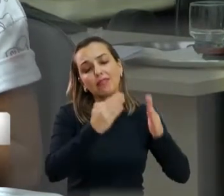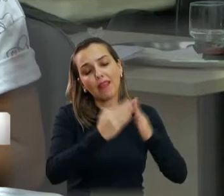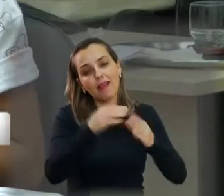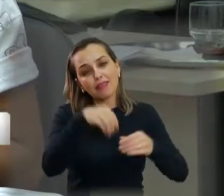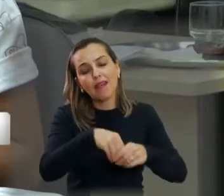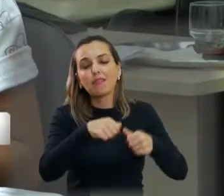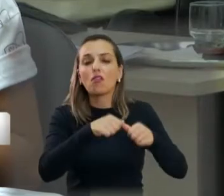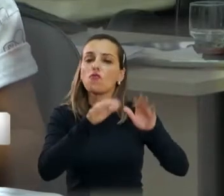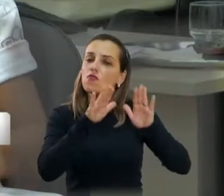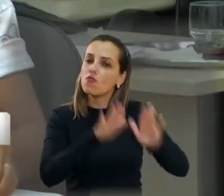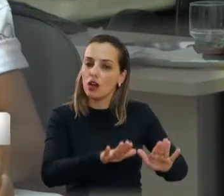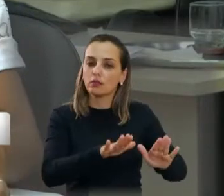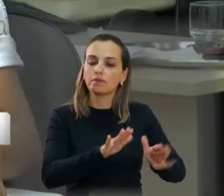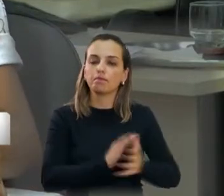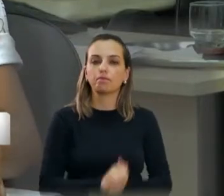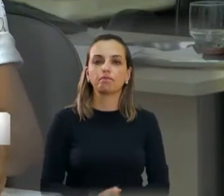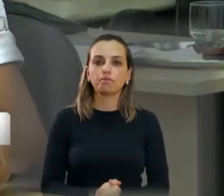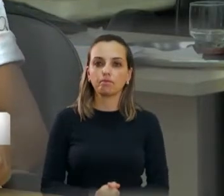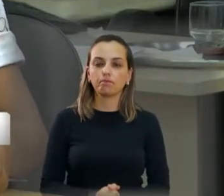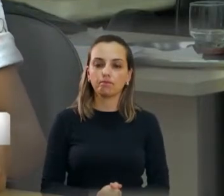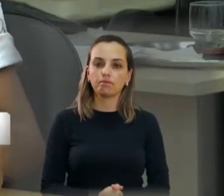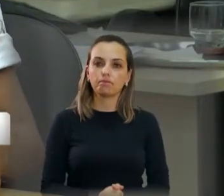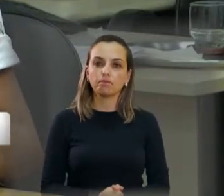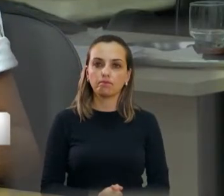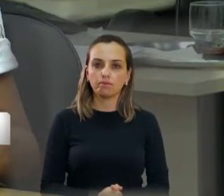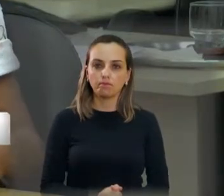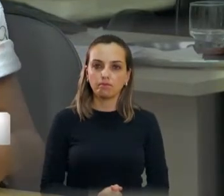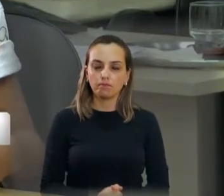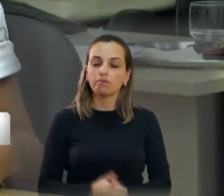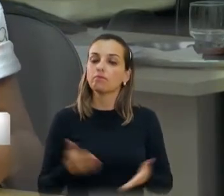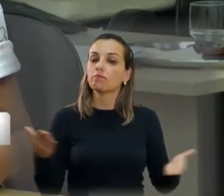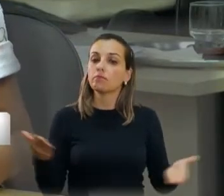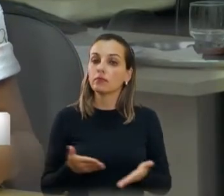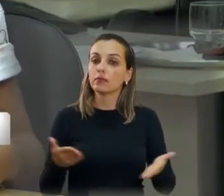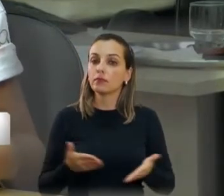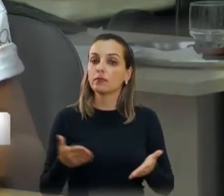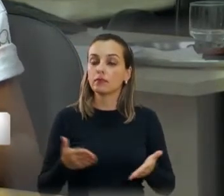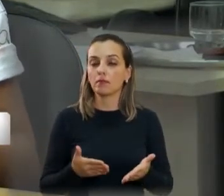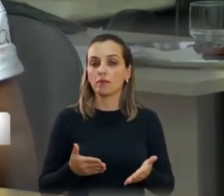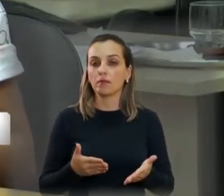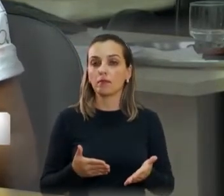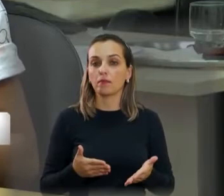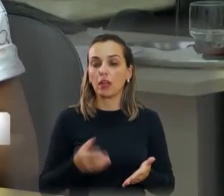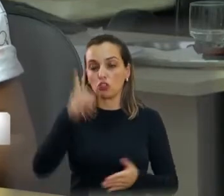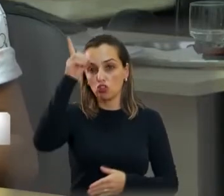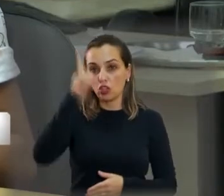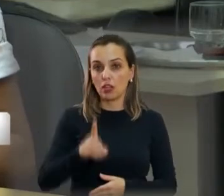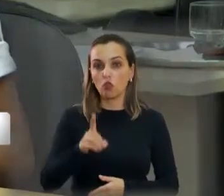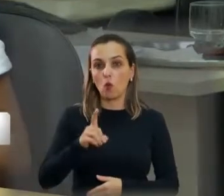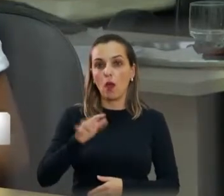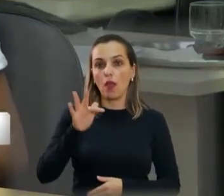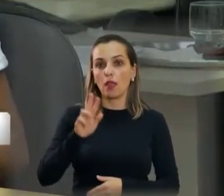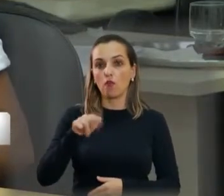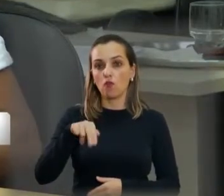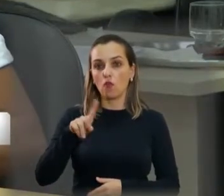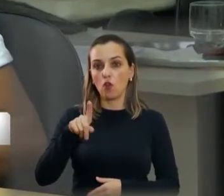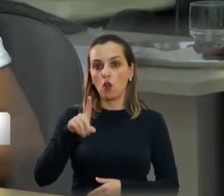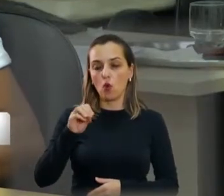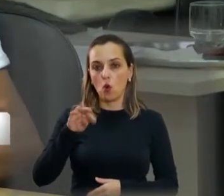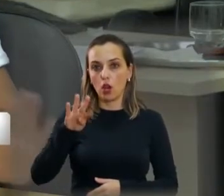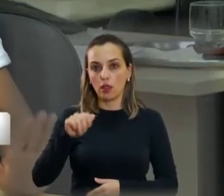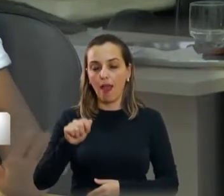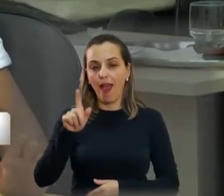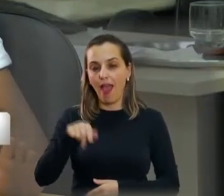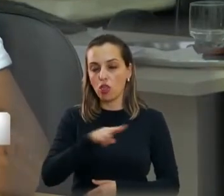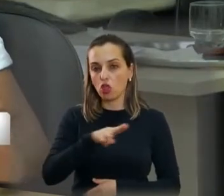em casa. Agora, sim, chamar para a sua fala a nossa diretora executiva da Fungota, a Lúcia Ortiz. Pode fazer a fala